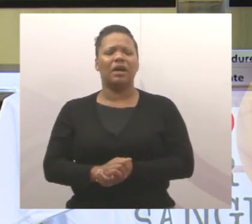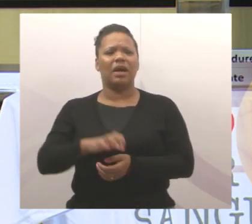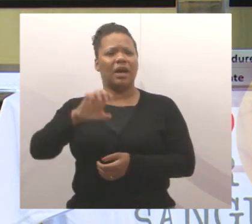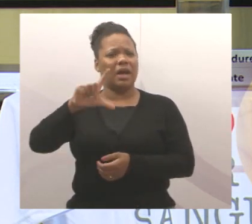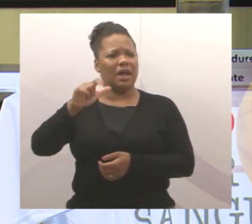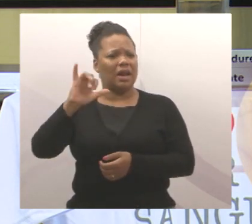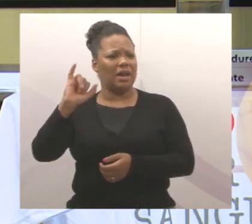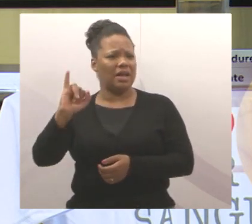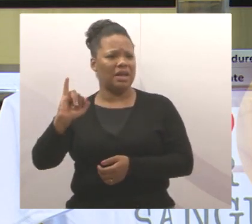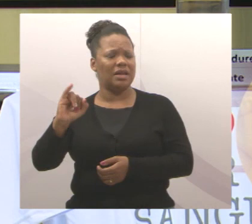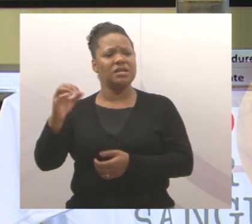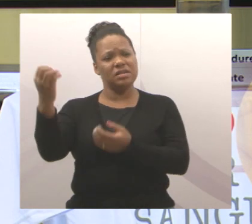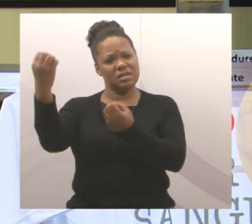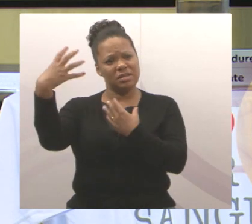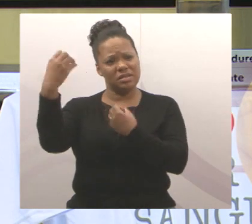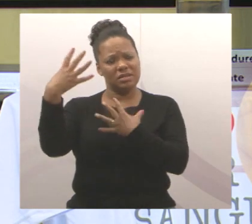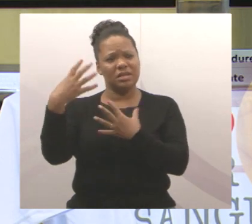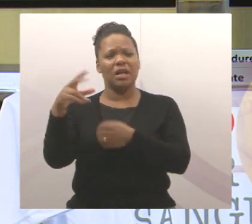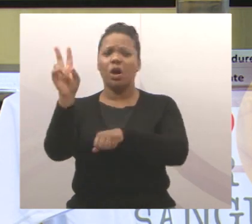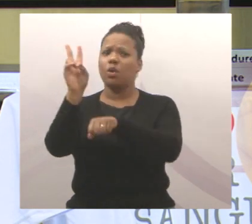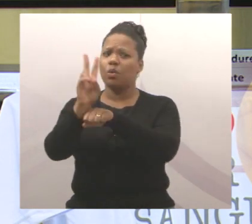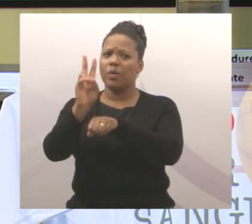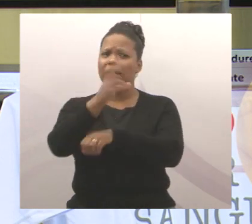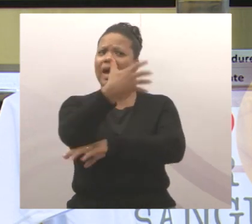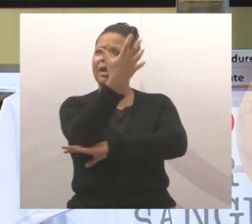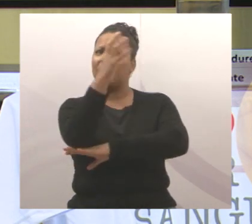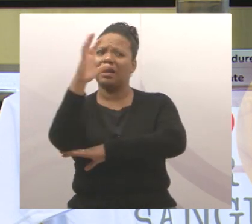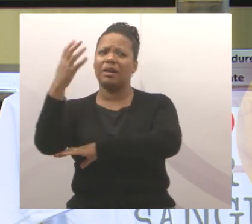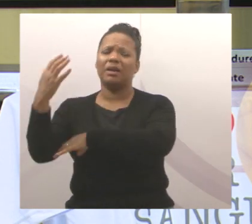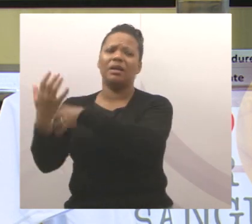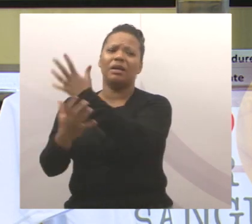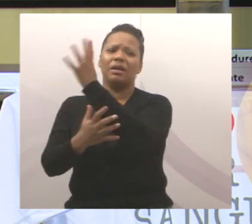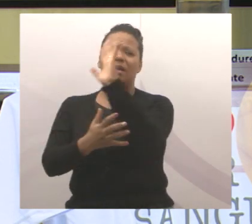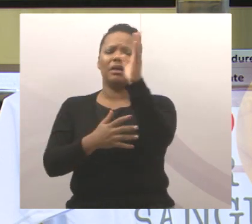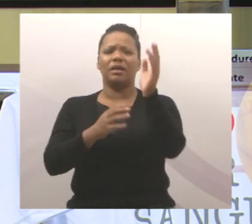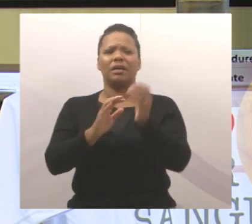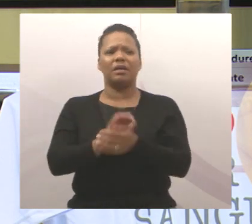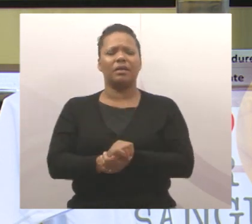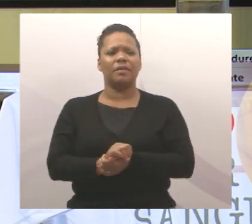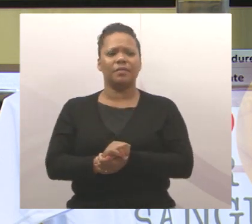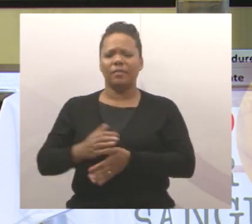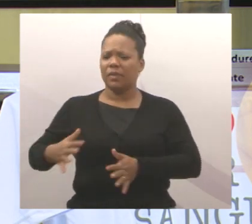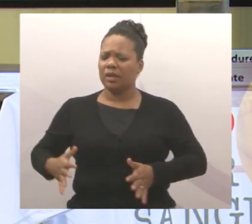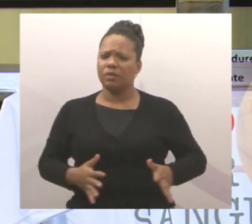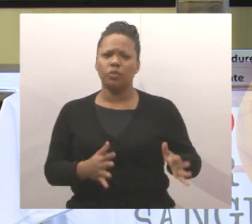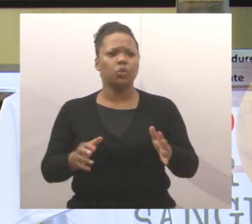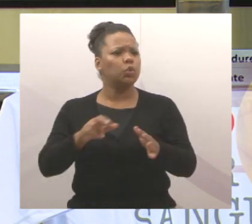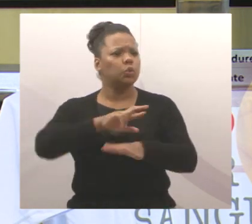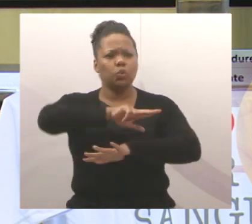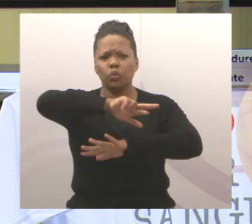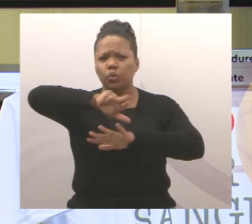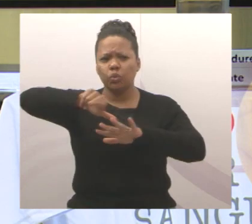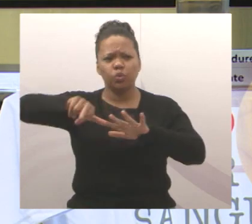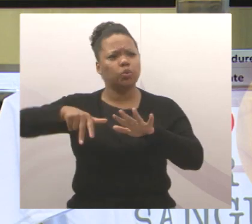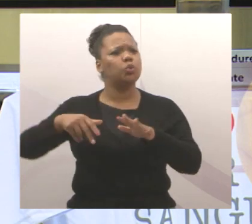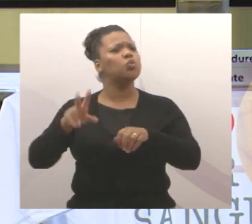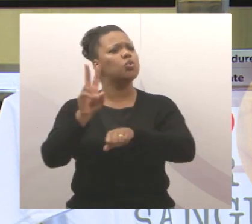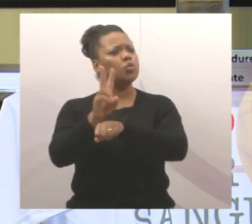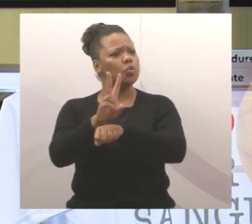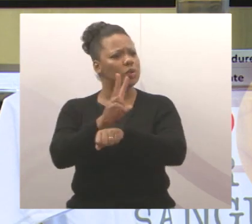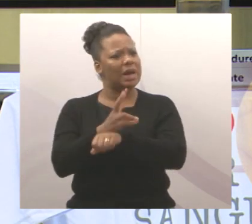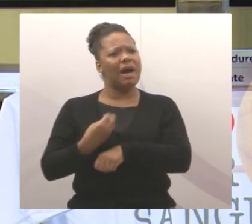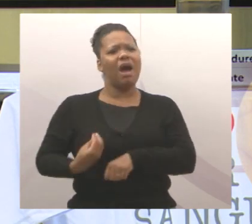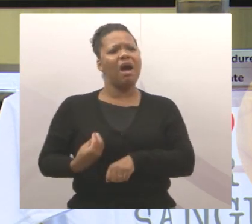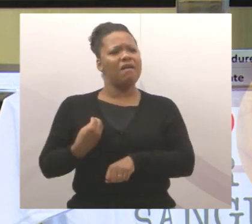nos ensina que a proteção ambiental visa a preservação da natureza em todos os elementos essenciais à